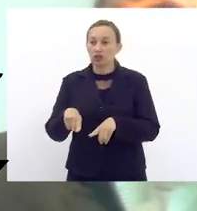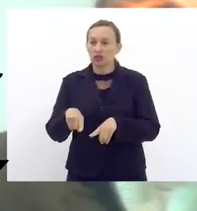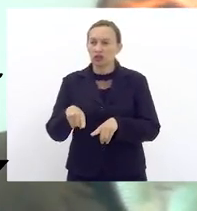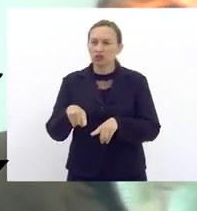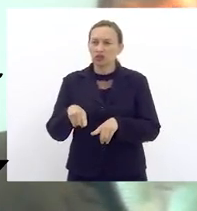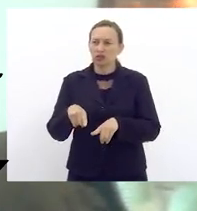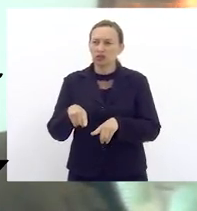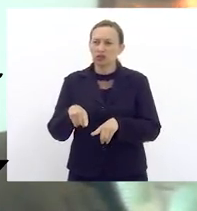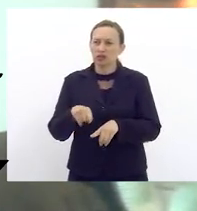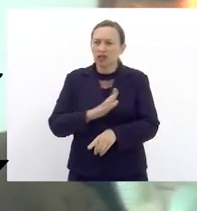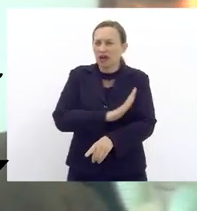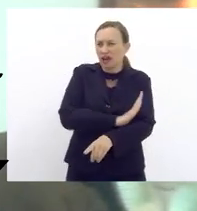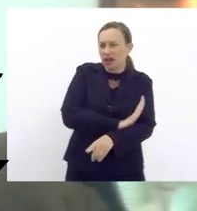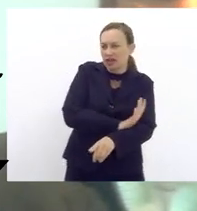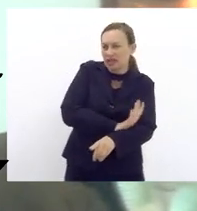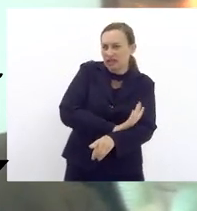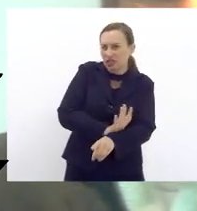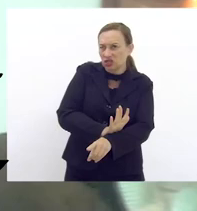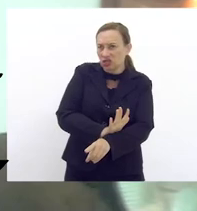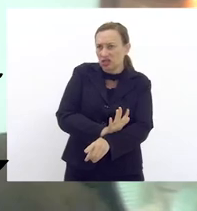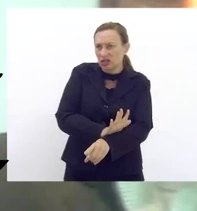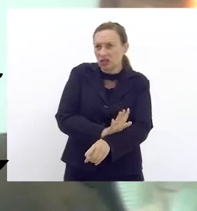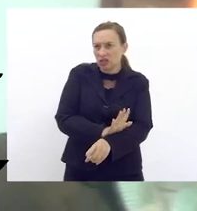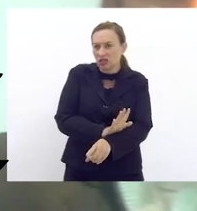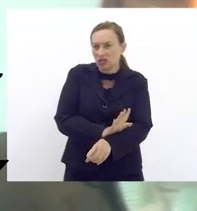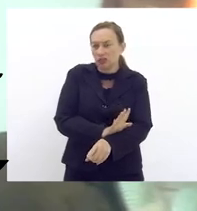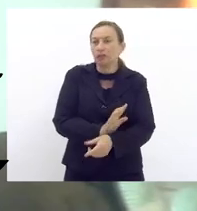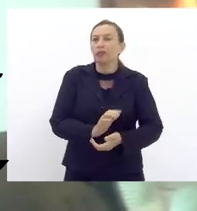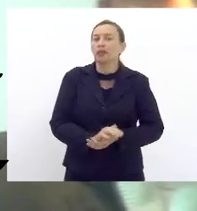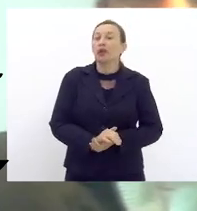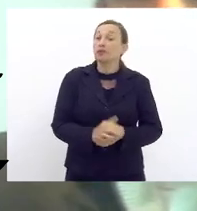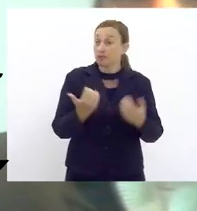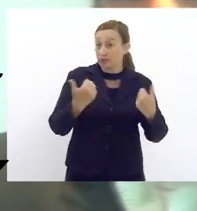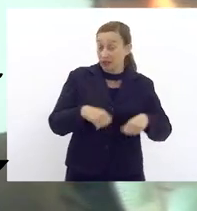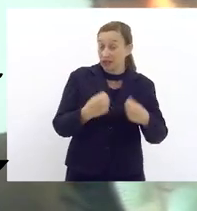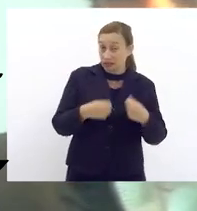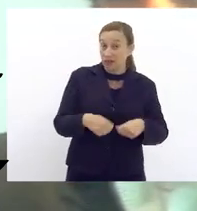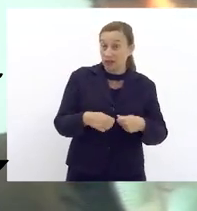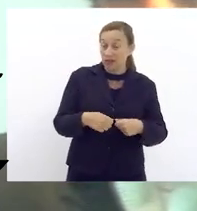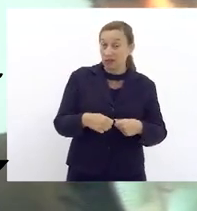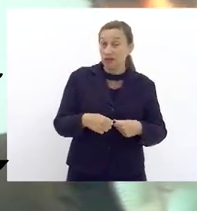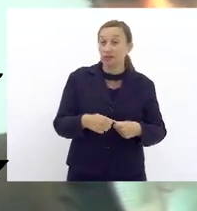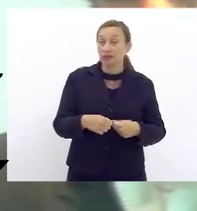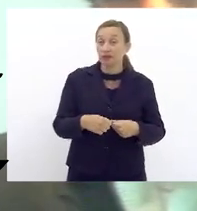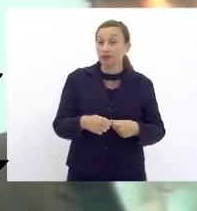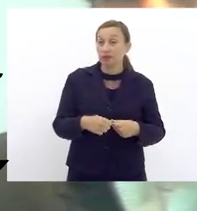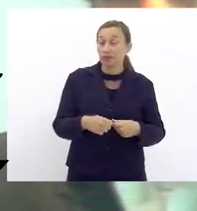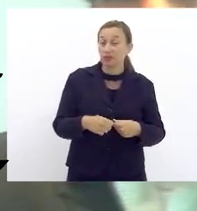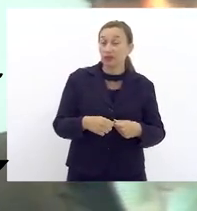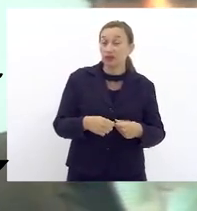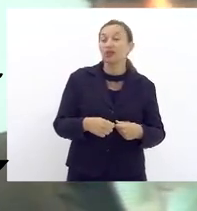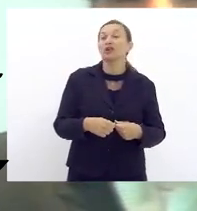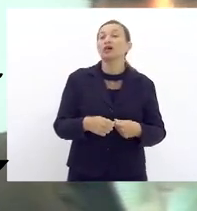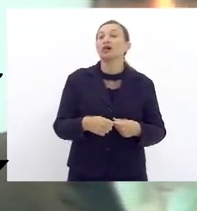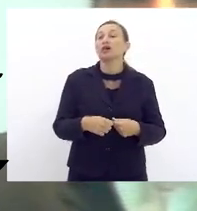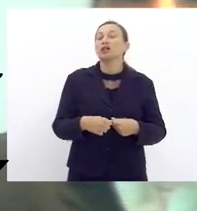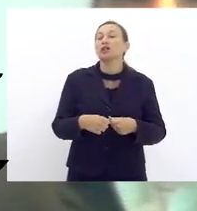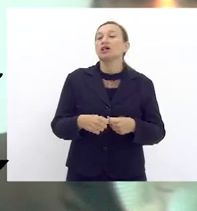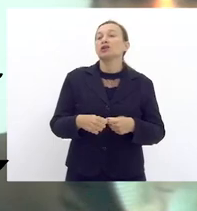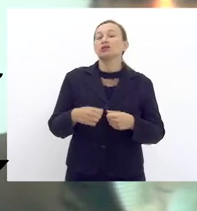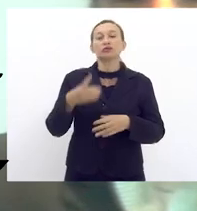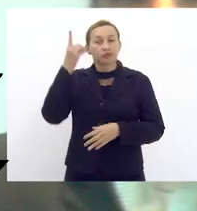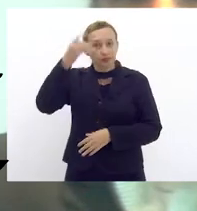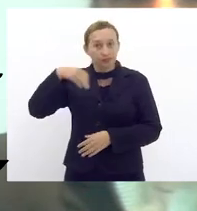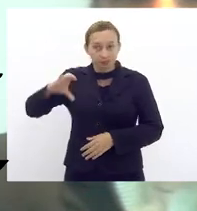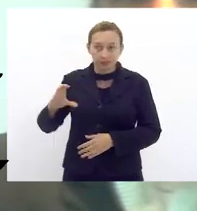Ângela Davis que não basta ser contra o racismo nós temos que ser anti-racista e o deputado Carlos de mim cumpriu essa tarefa